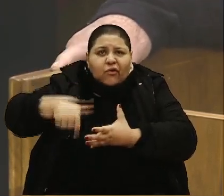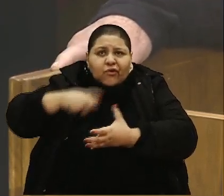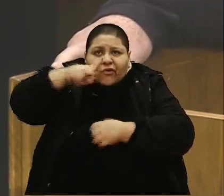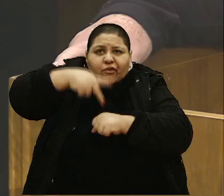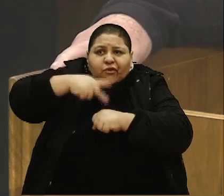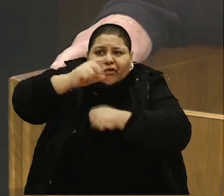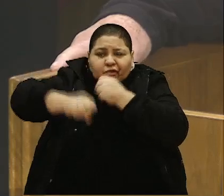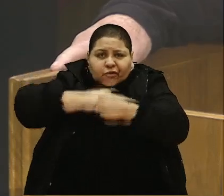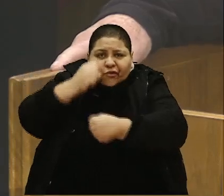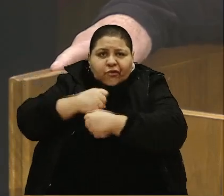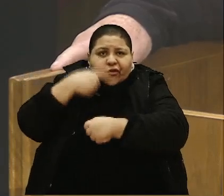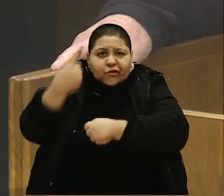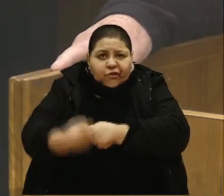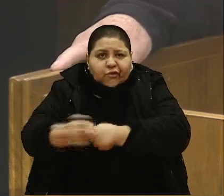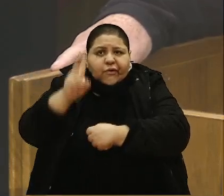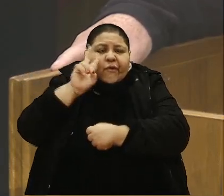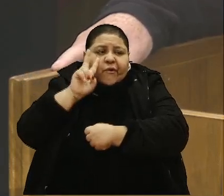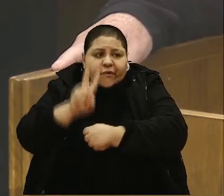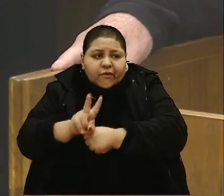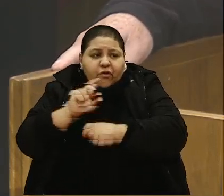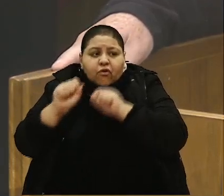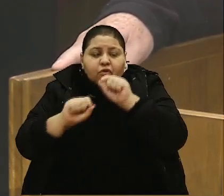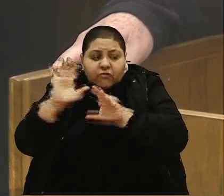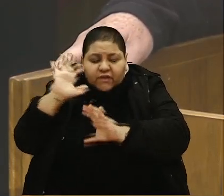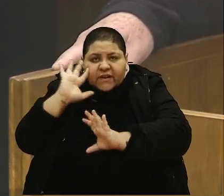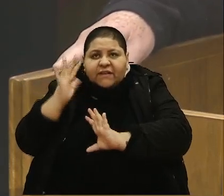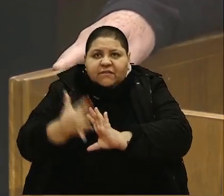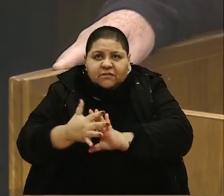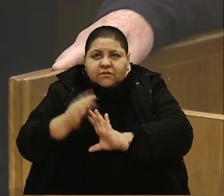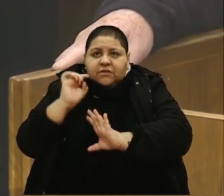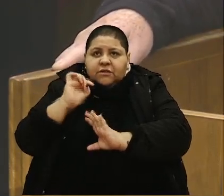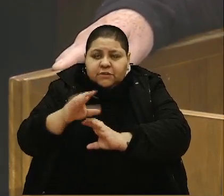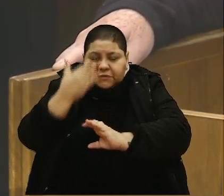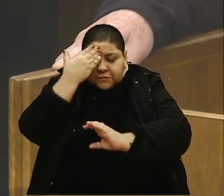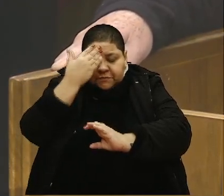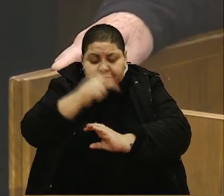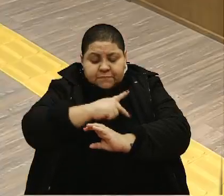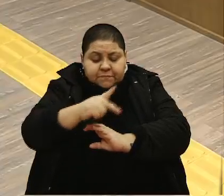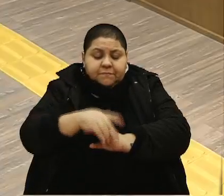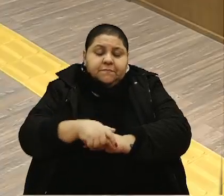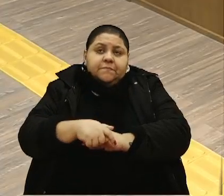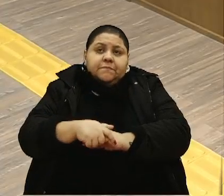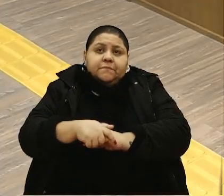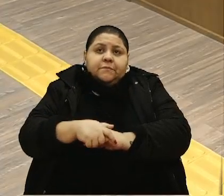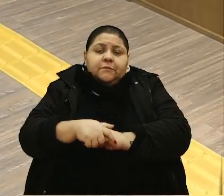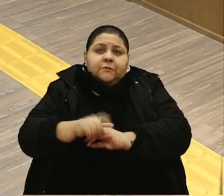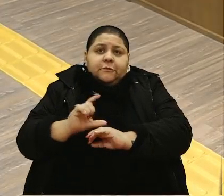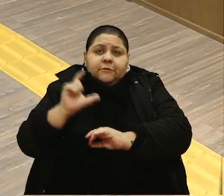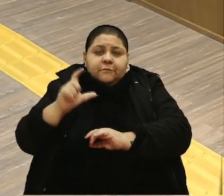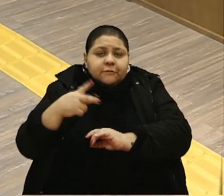que vem é que nós vamos ver o que vai acontecer. Era isso. Muito obrigado, senhor presidente. Obrigado, vereador Eloy. Com a palavra, vereador